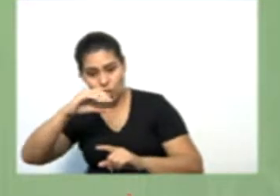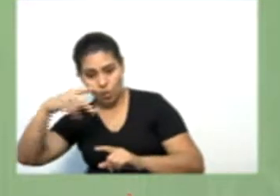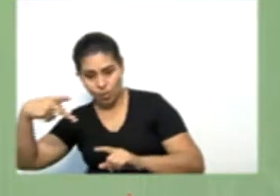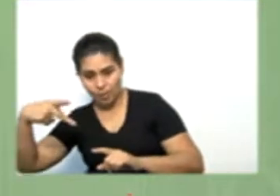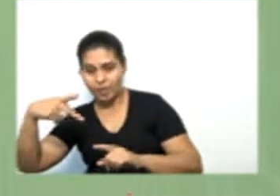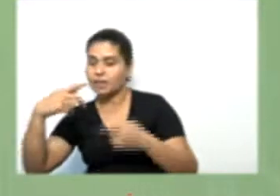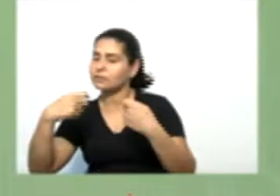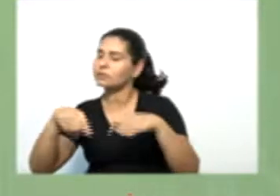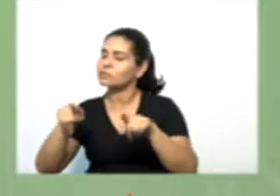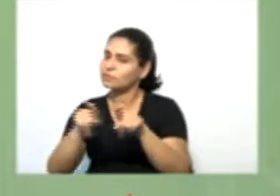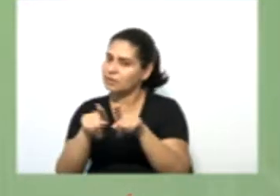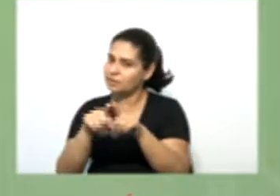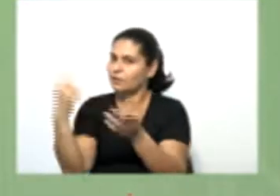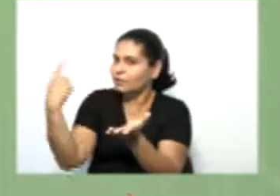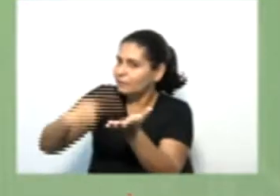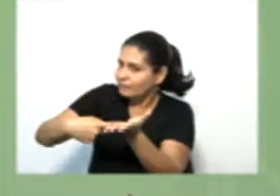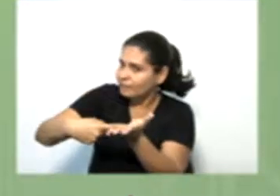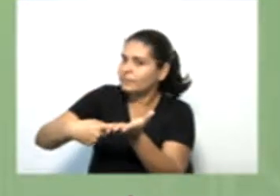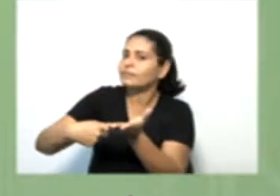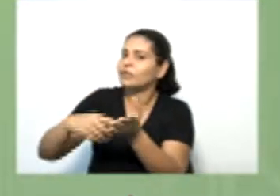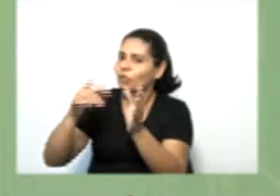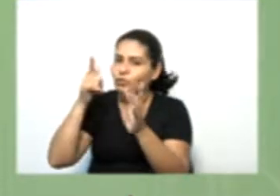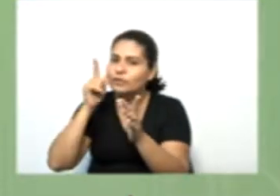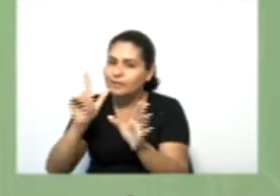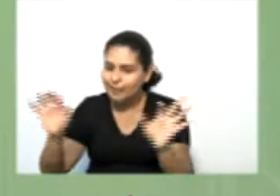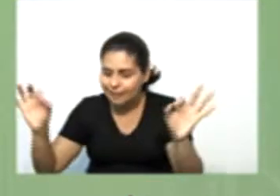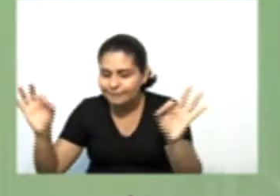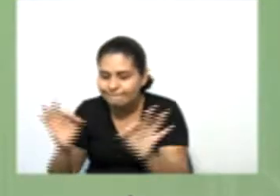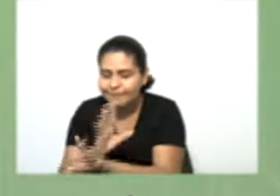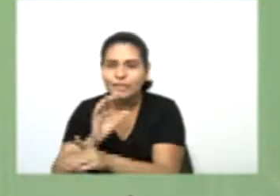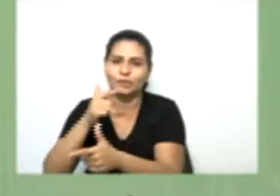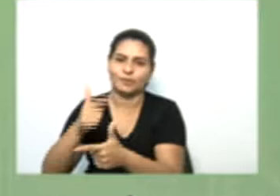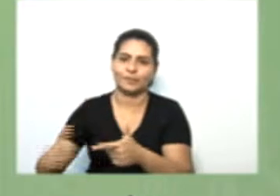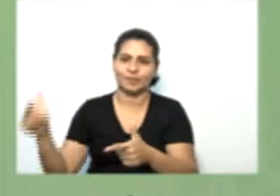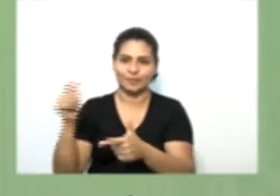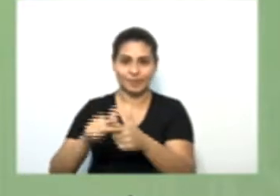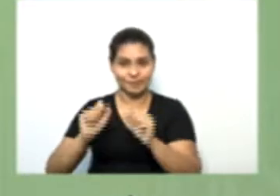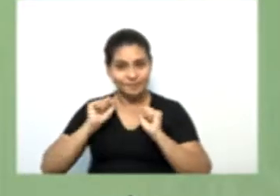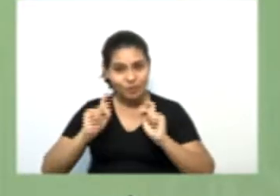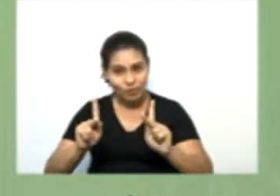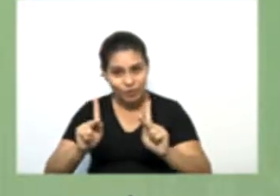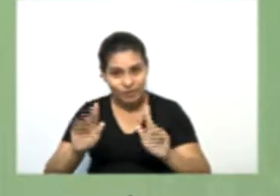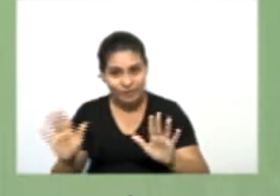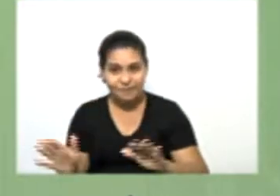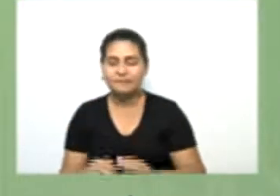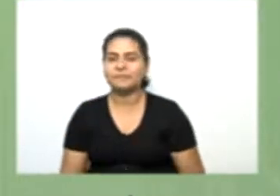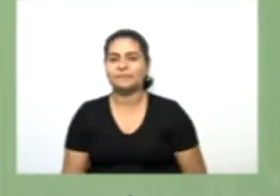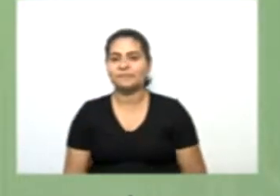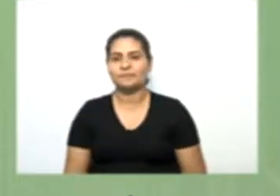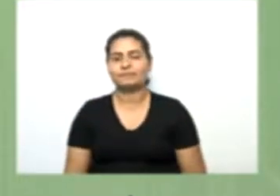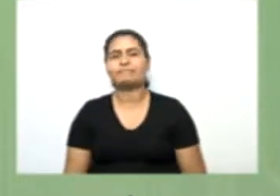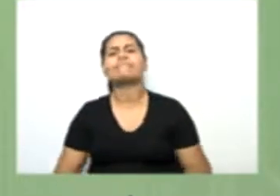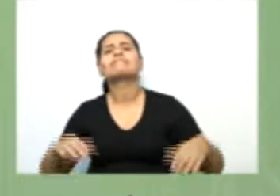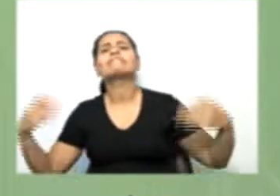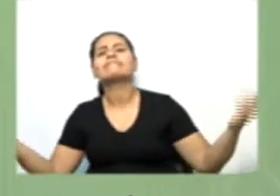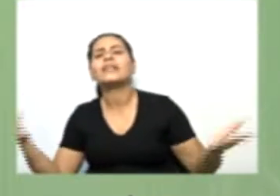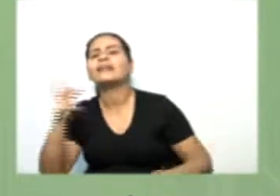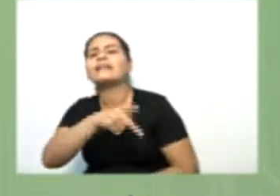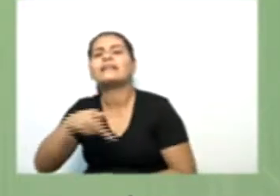O acordo resolve o conflito, beleza? E aí,